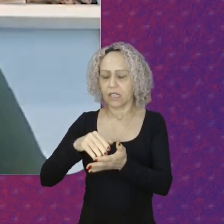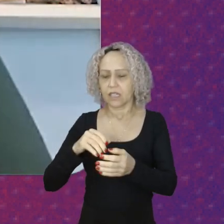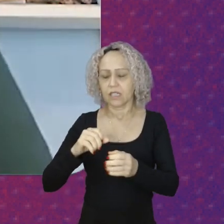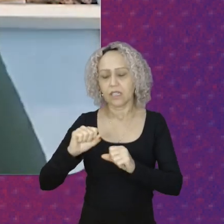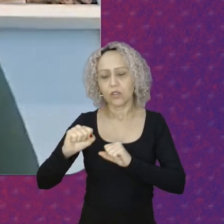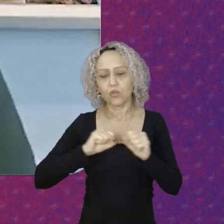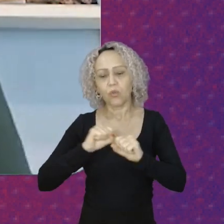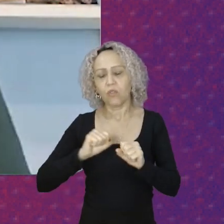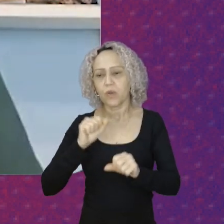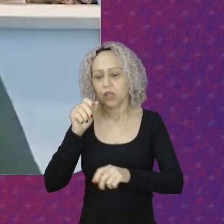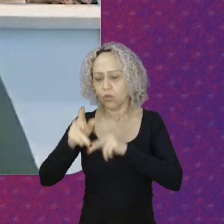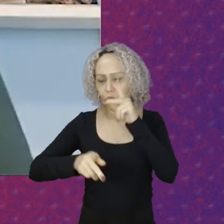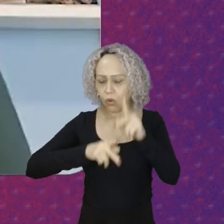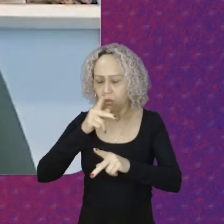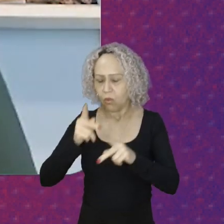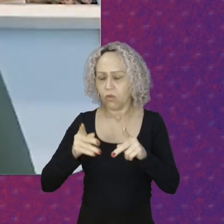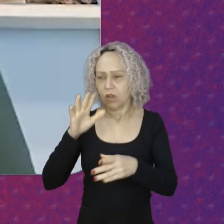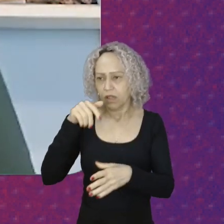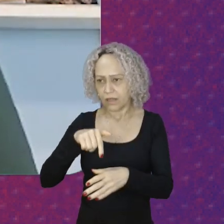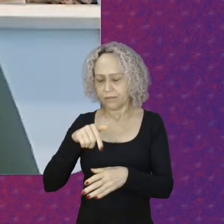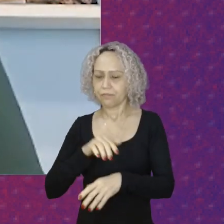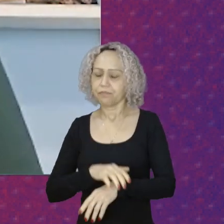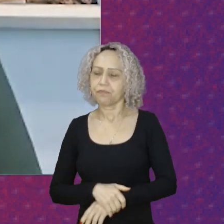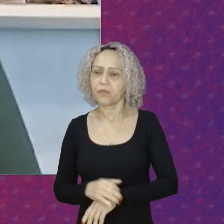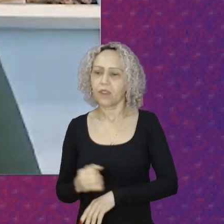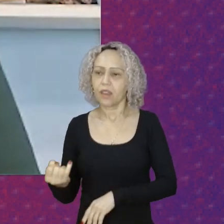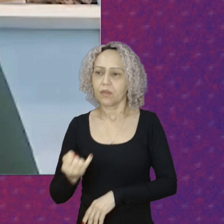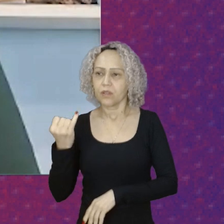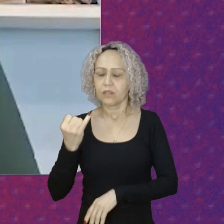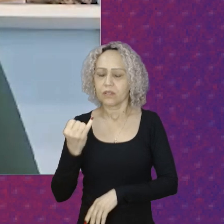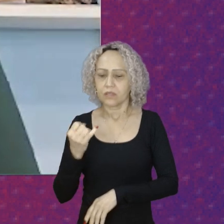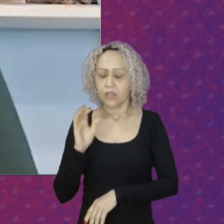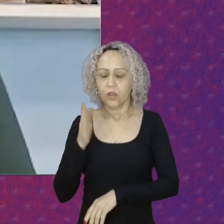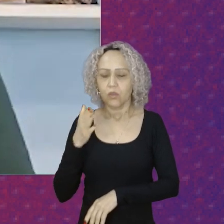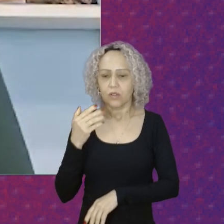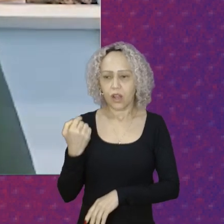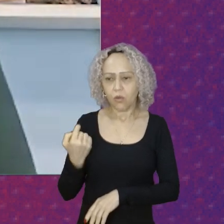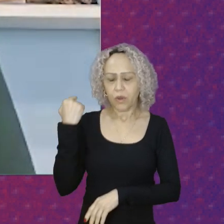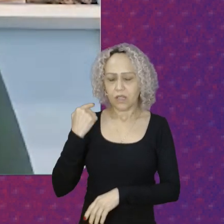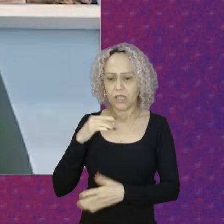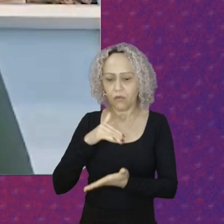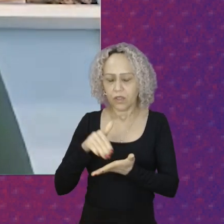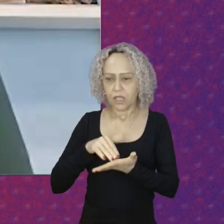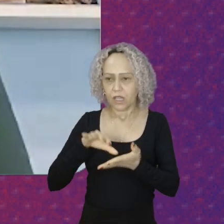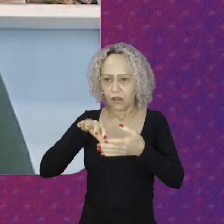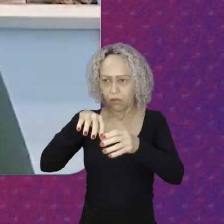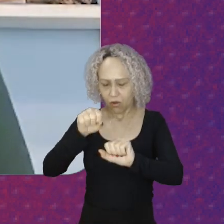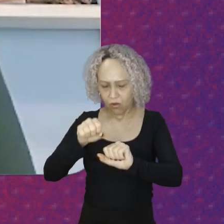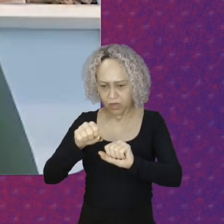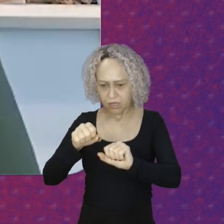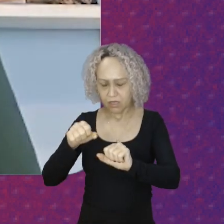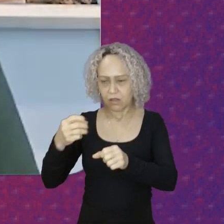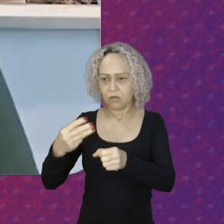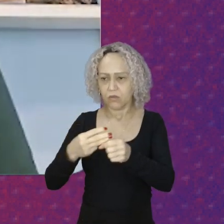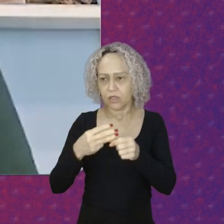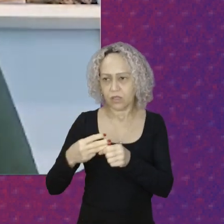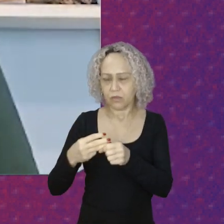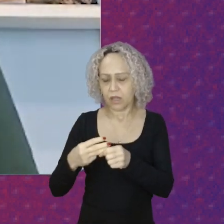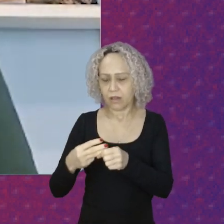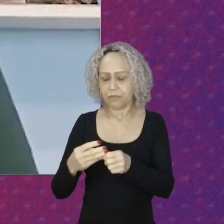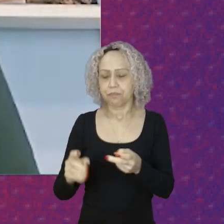com as bases, né? Eu já fui secretária de formação do PT municipal. Hoje